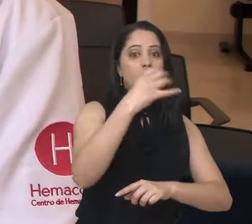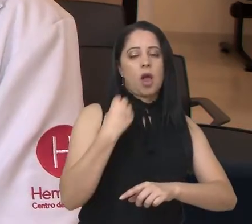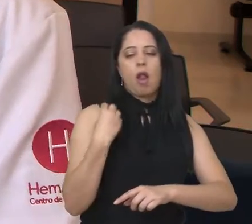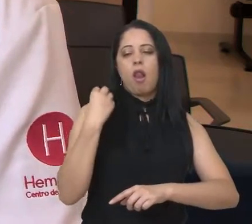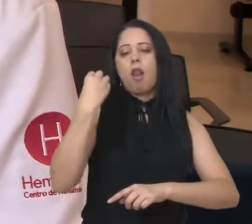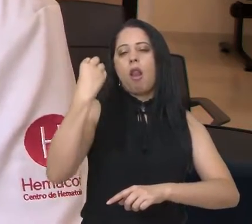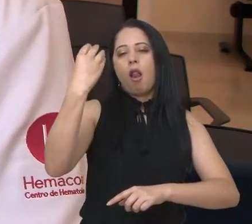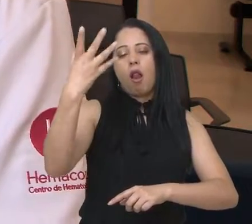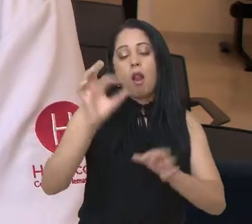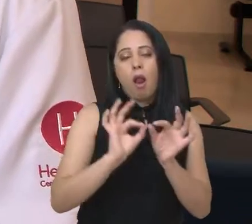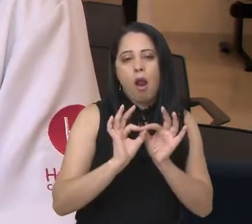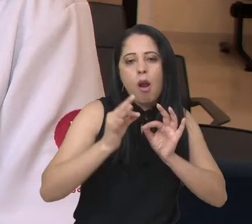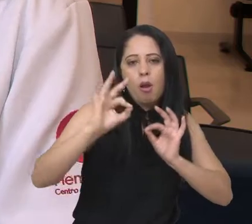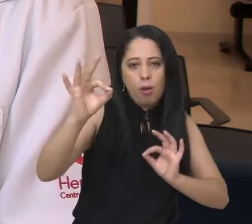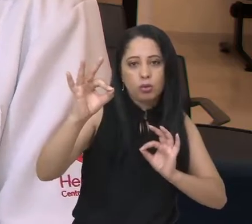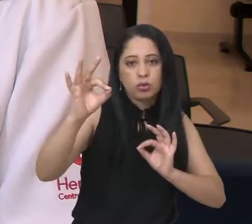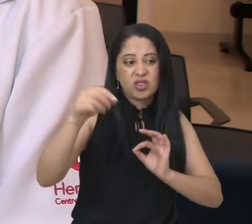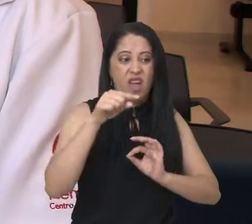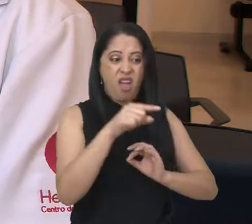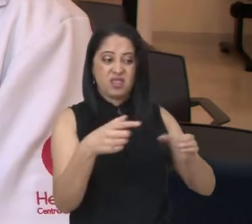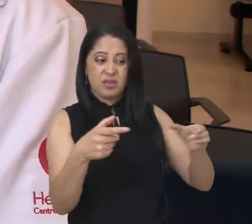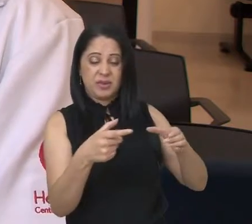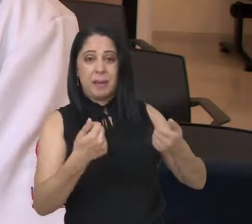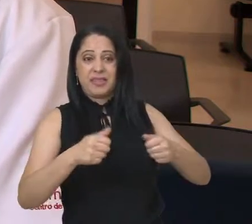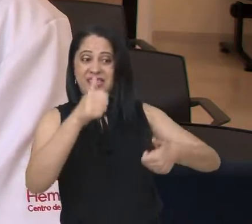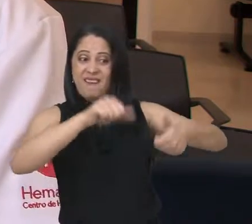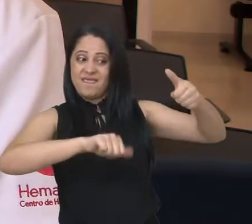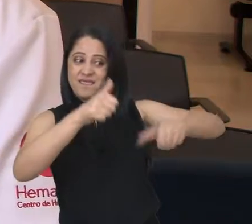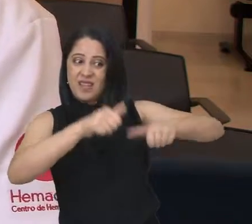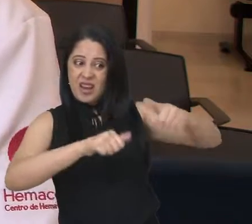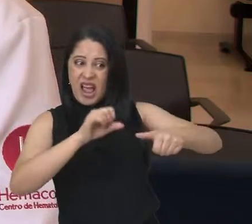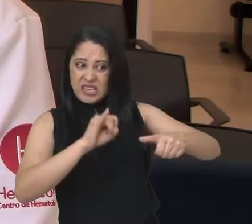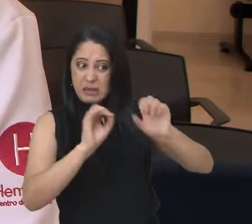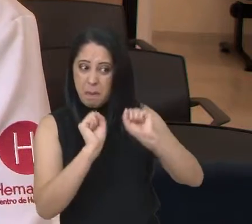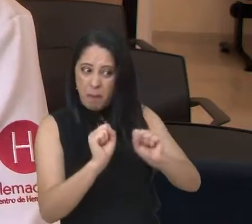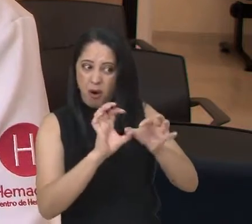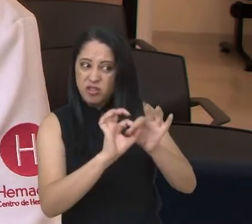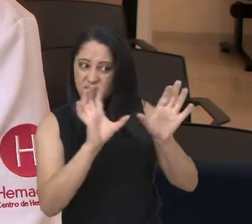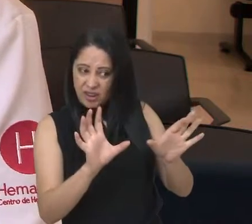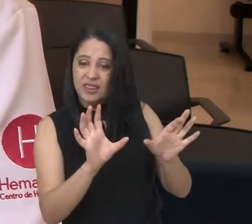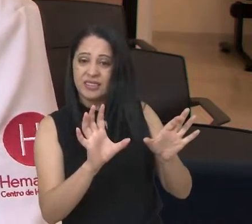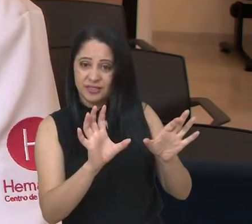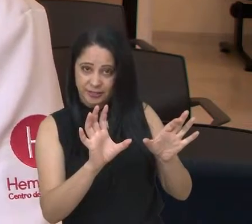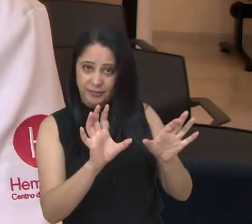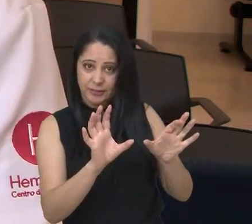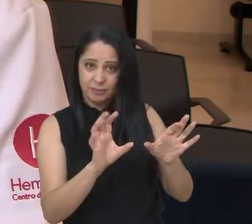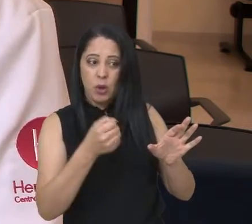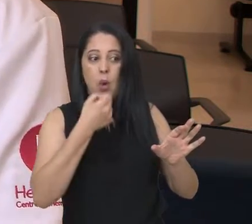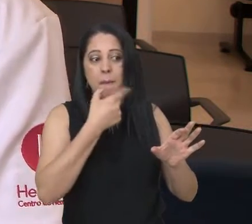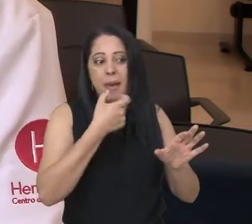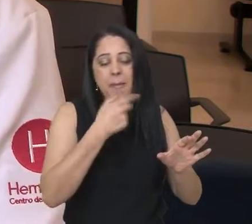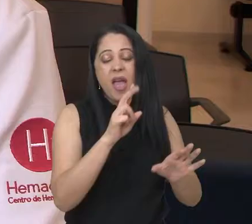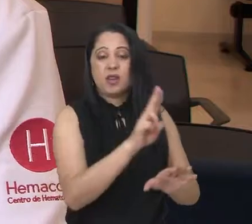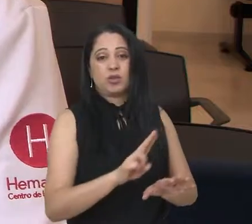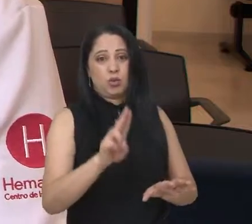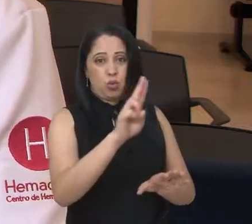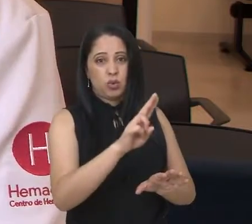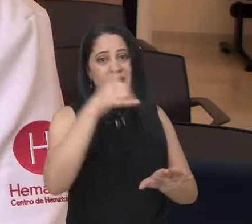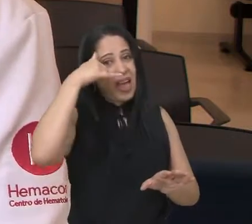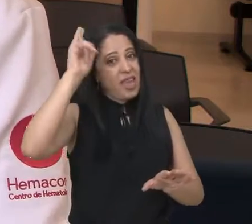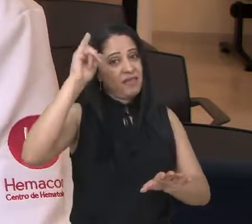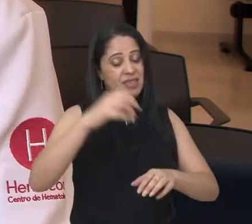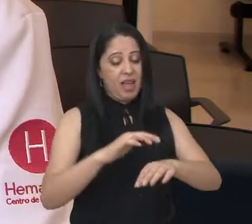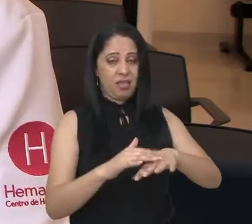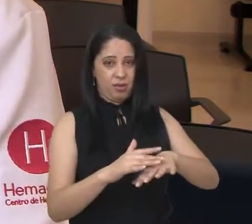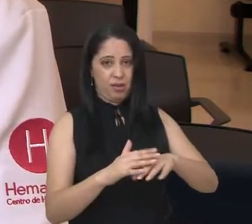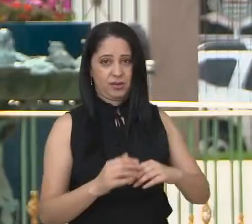vai querer fazer uma cirurgia, esse grupo de pacientes a gente vai avaliar cuidadosamente e vai ver se vai ter indicação de usar alguma medicação para